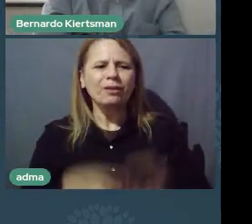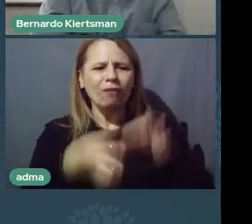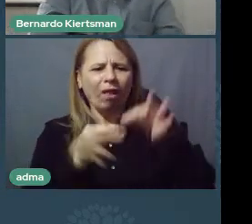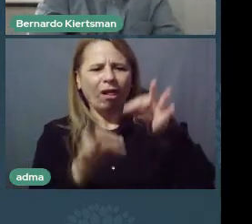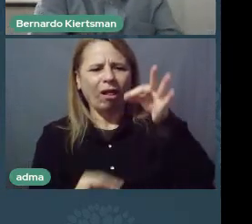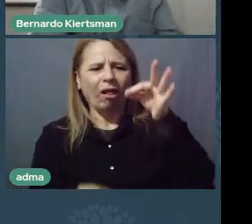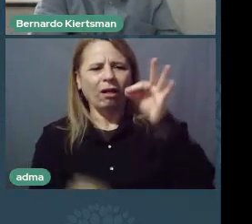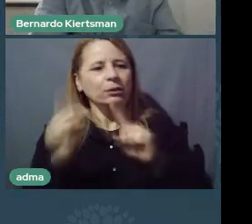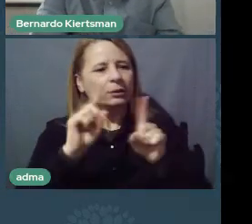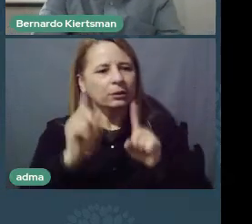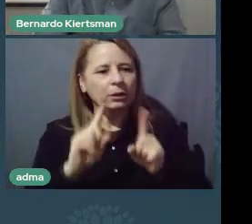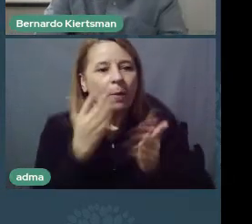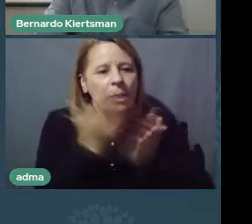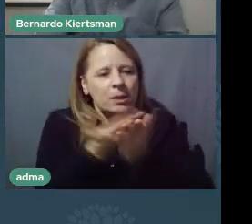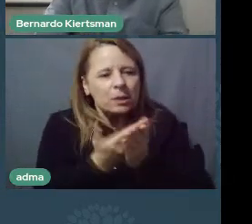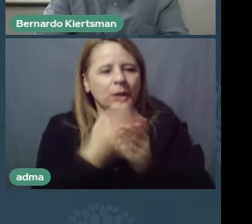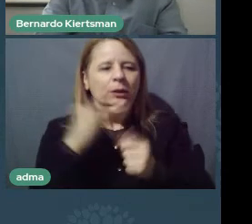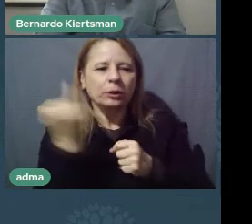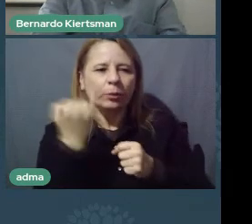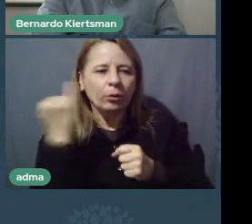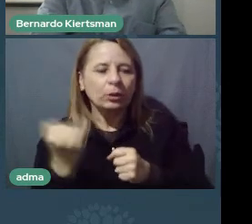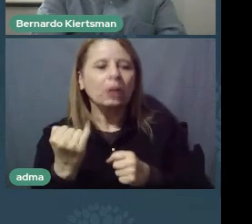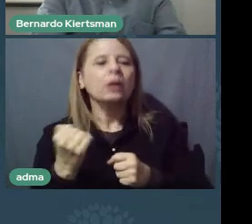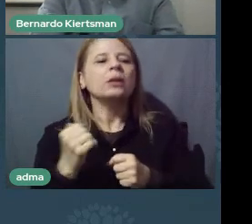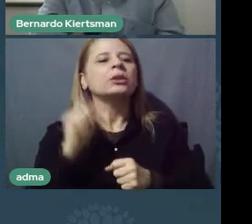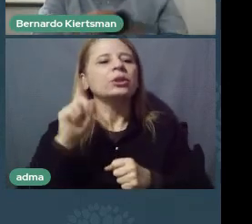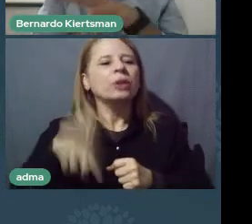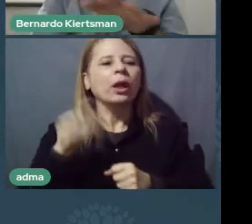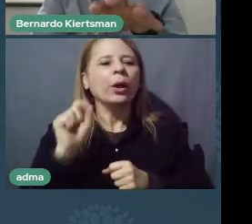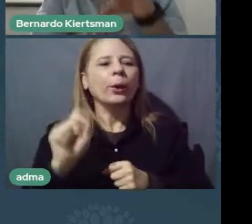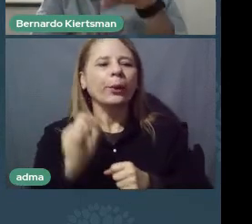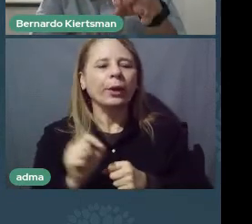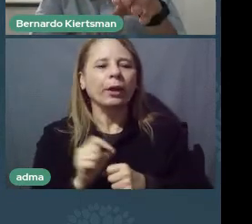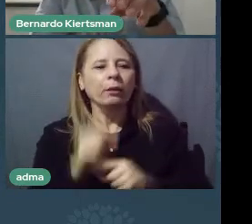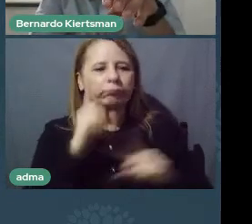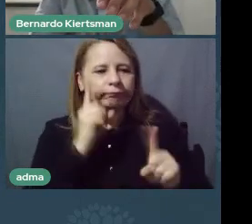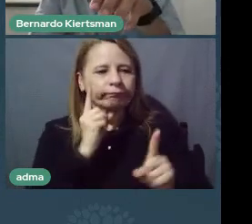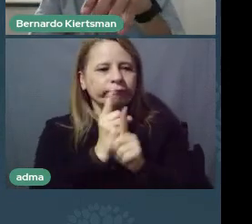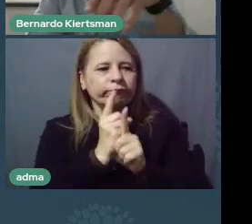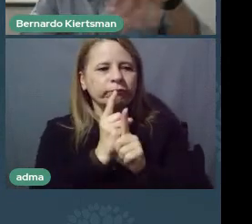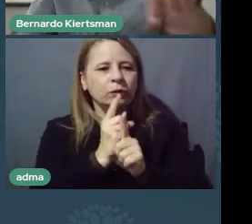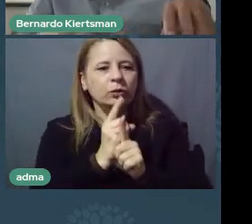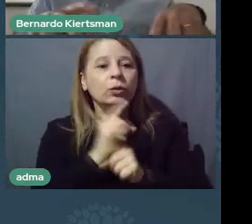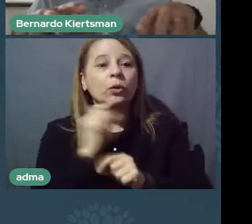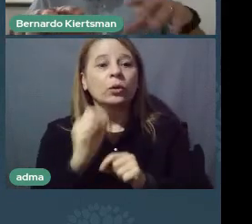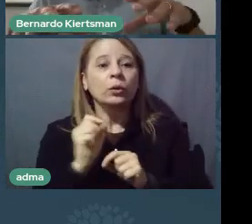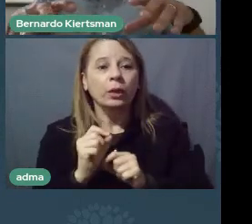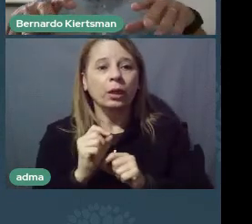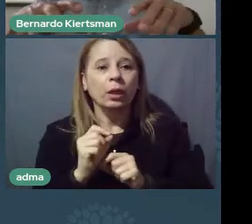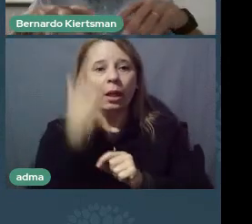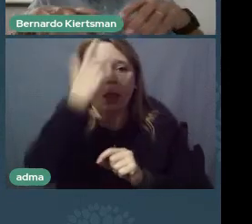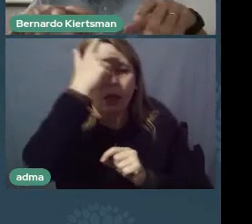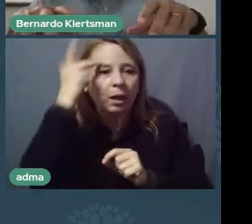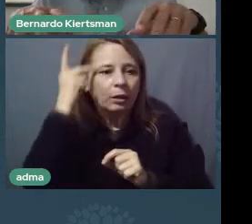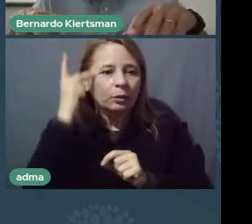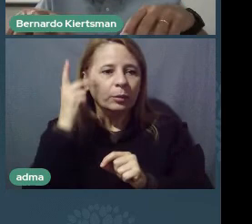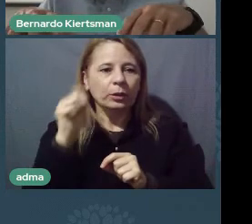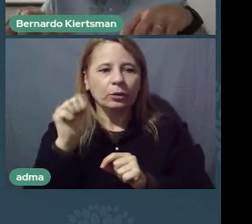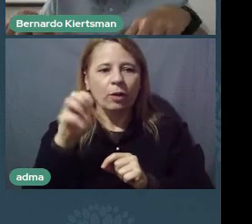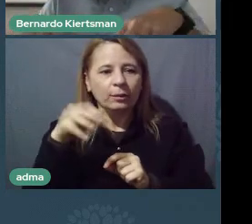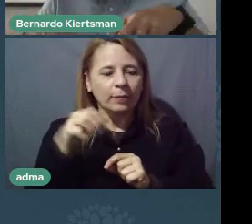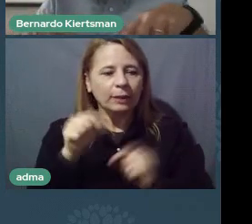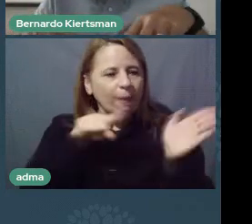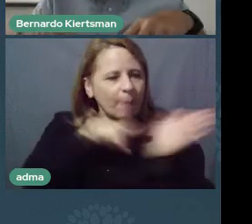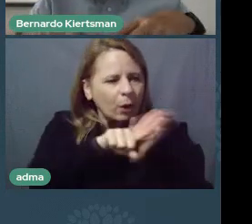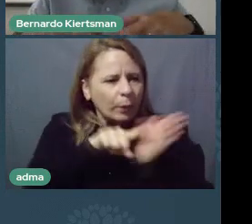mas um estudo muito importante na América Latina, onde foi pinçado os asmáticos e foi feito um interrogatório